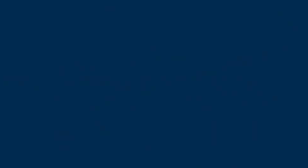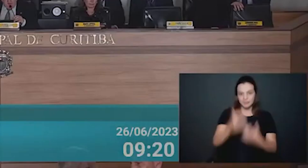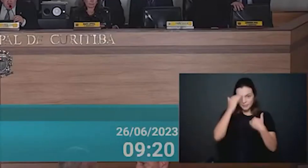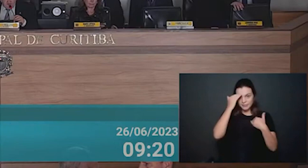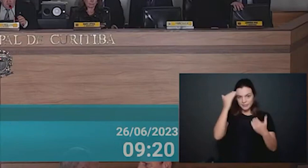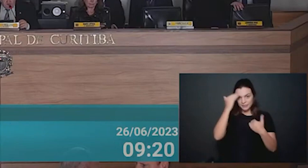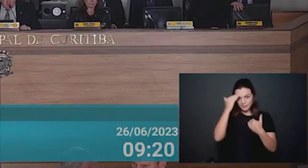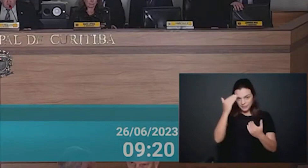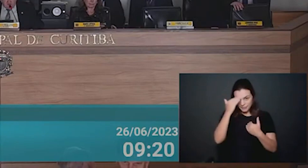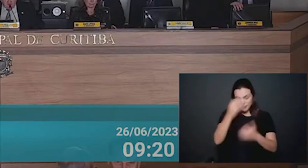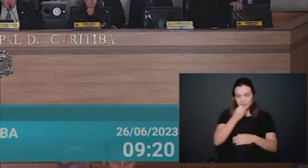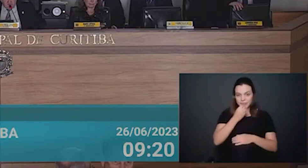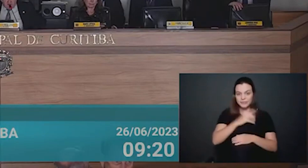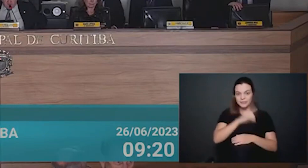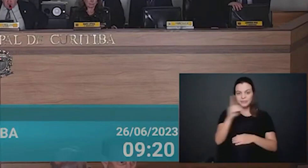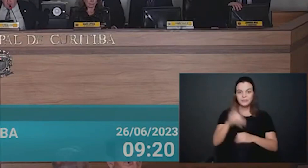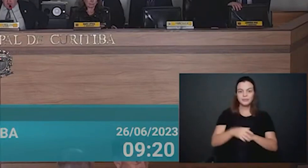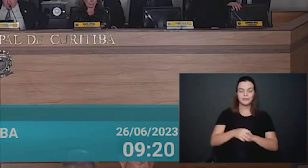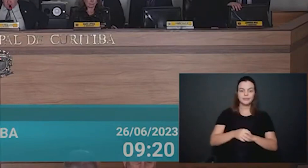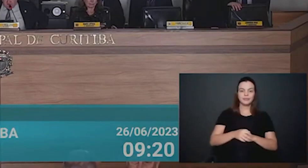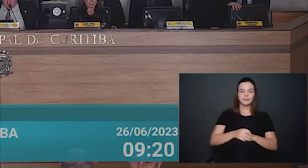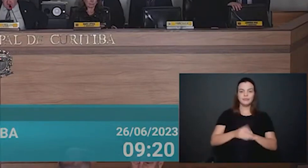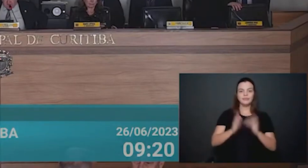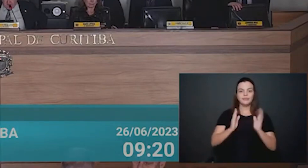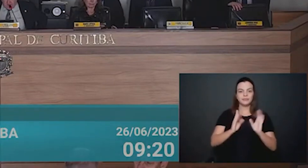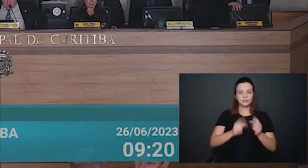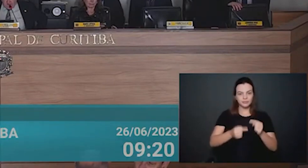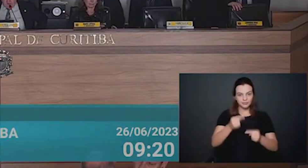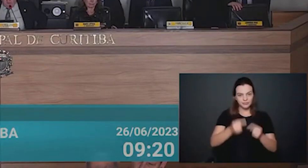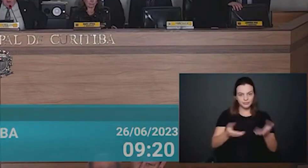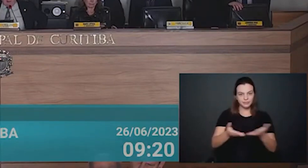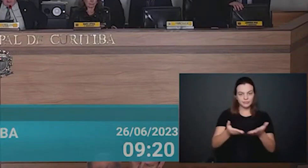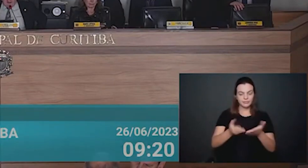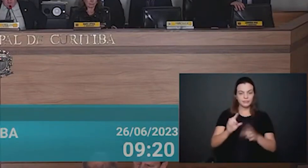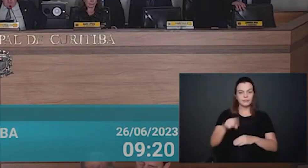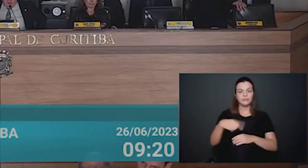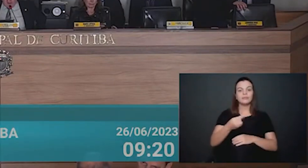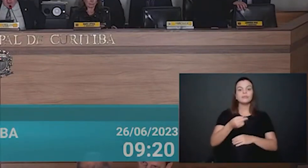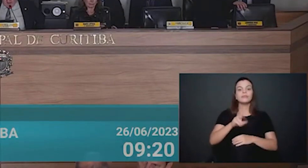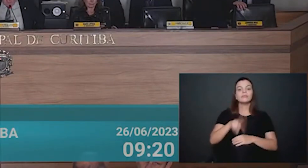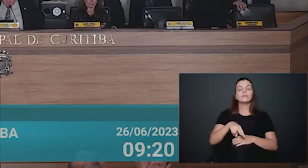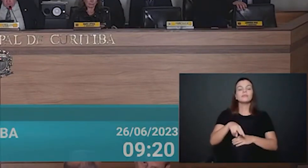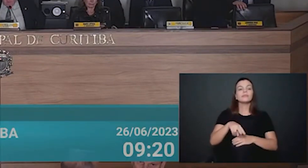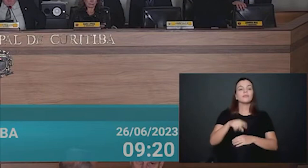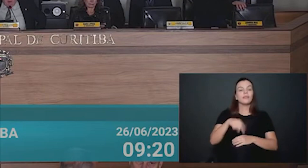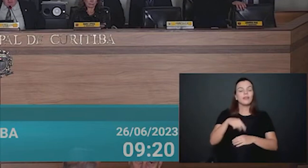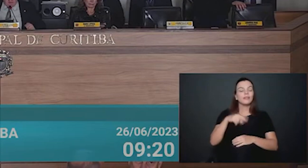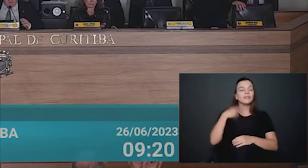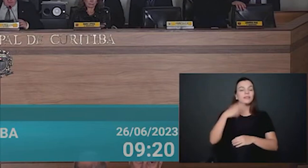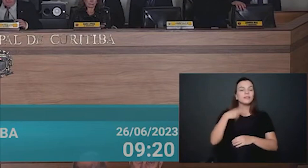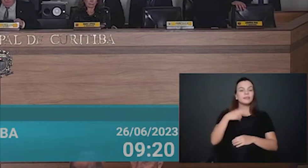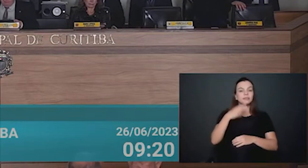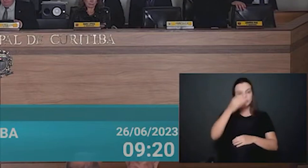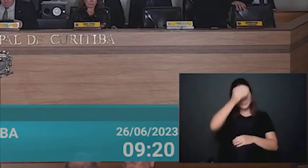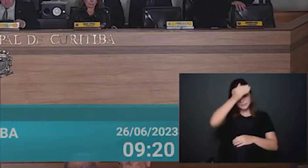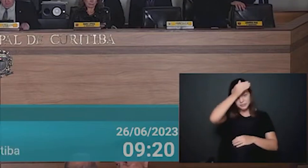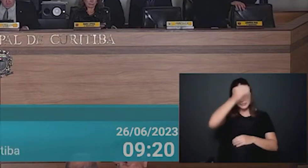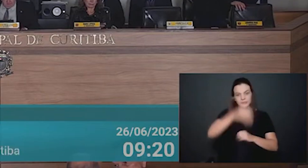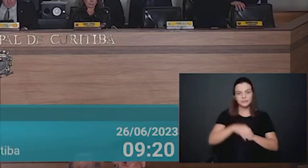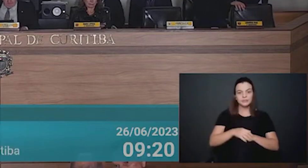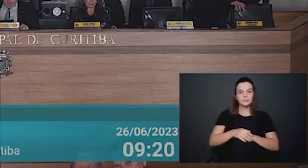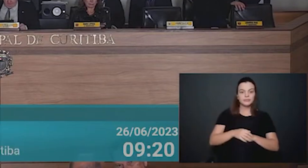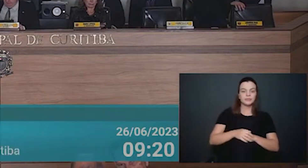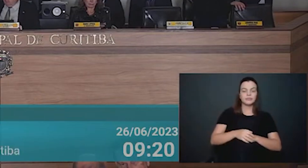ainda no pequeno expediente próximo oradores escrito é o vereador Marcelo fachinello com a palavra